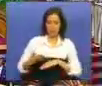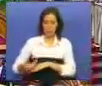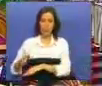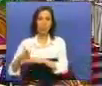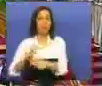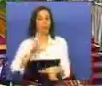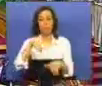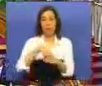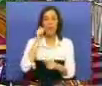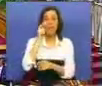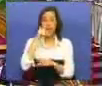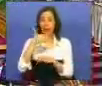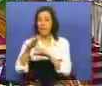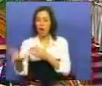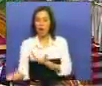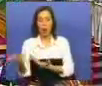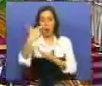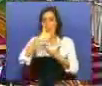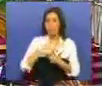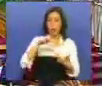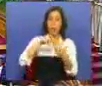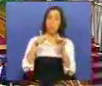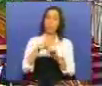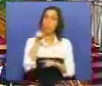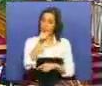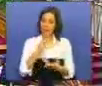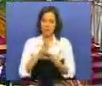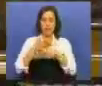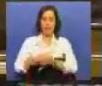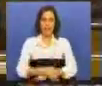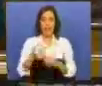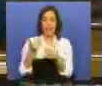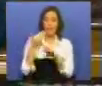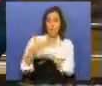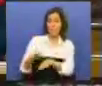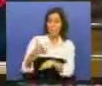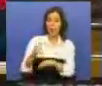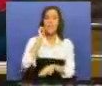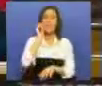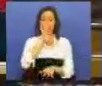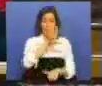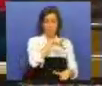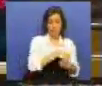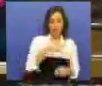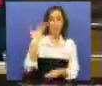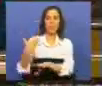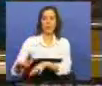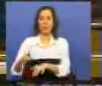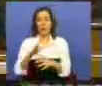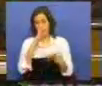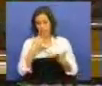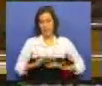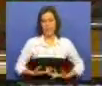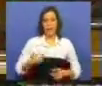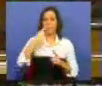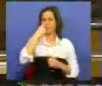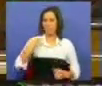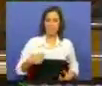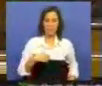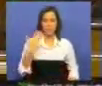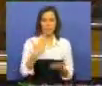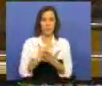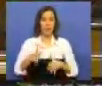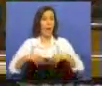deixa entrar os que estão fora e esse é o problema do acesso. Põe fora os que estão dentro e aí estamos perante o drama do insucesso escolar